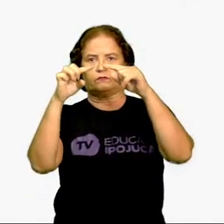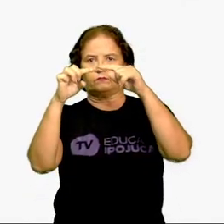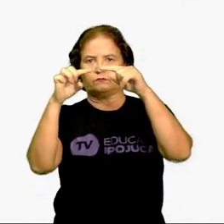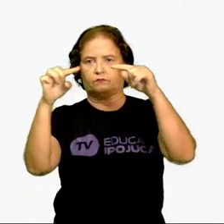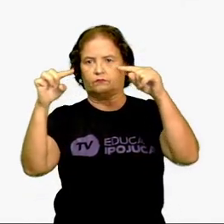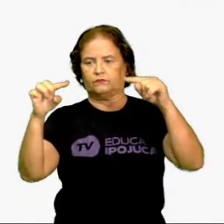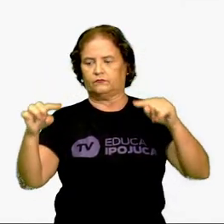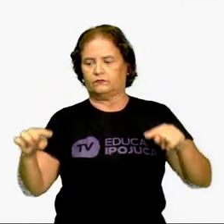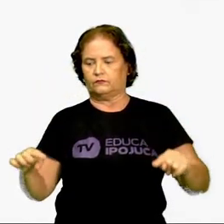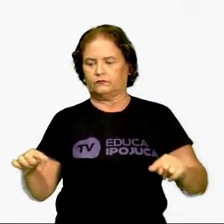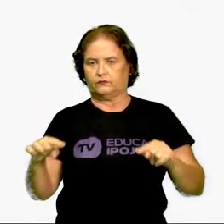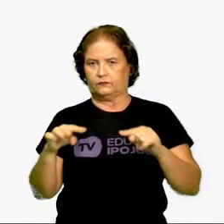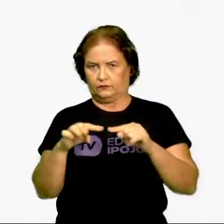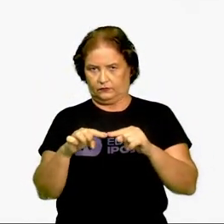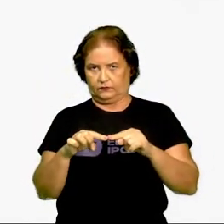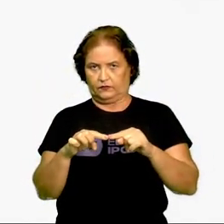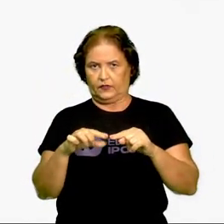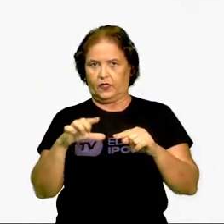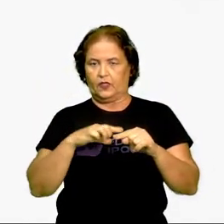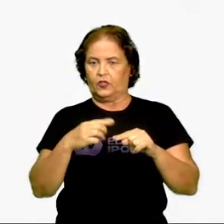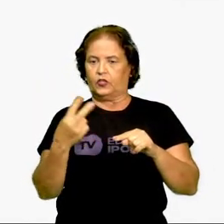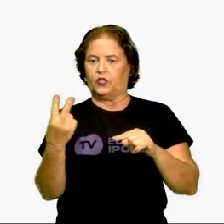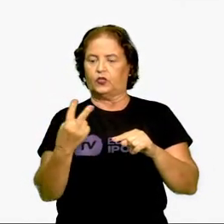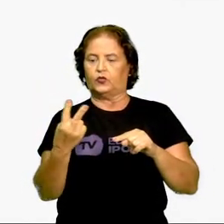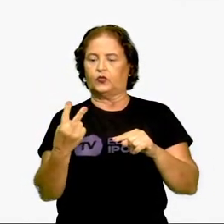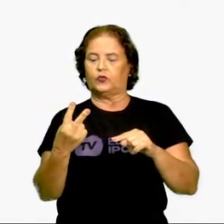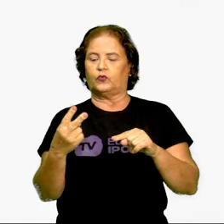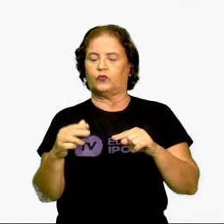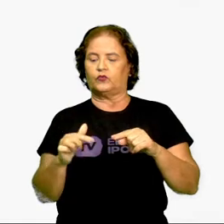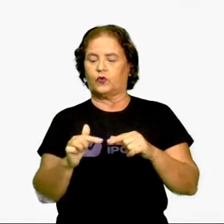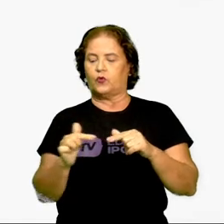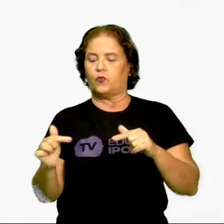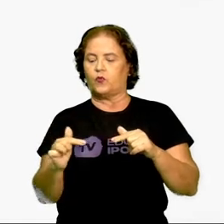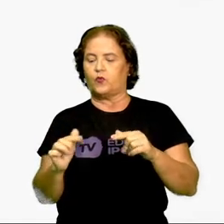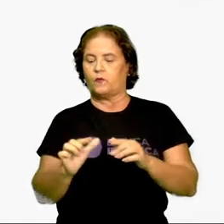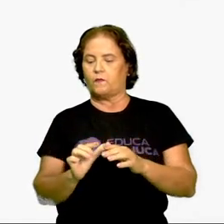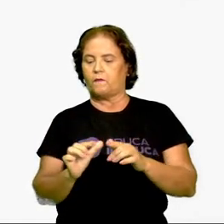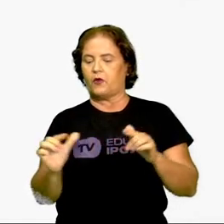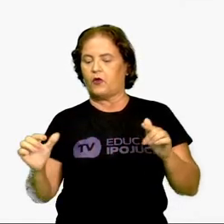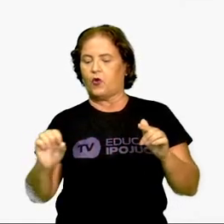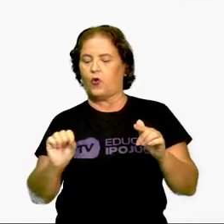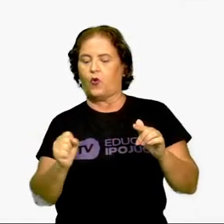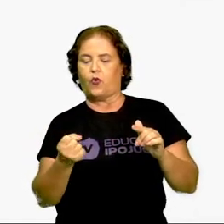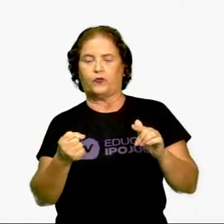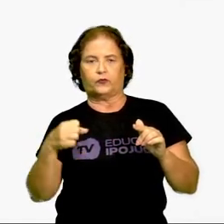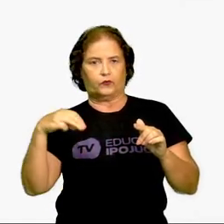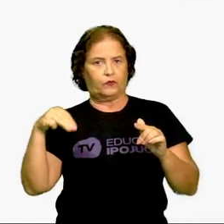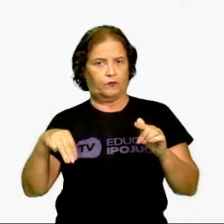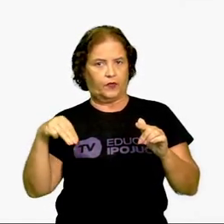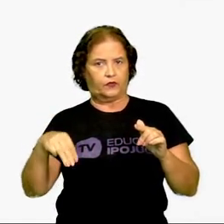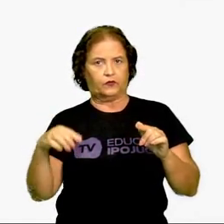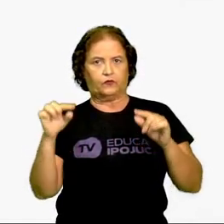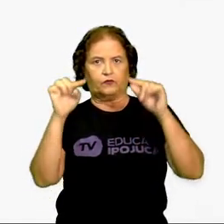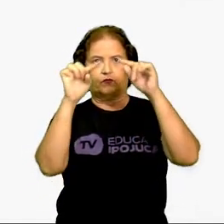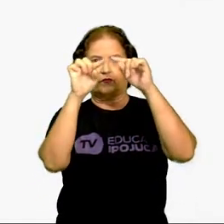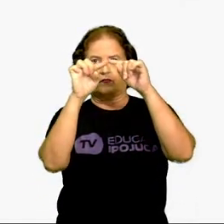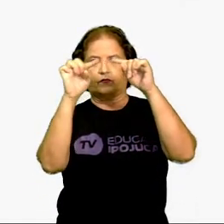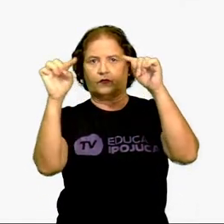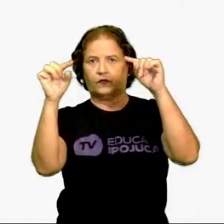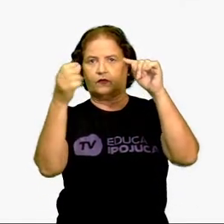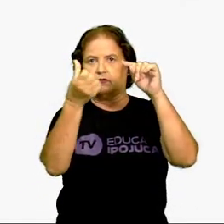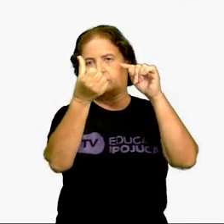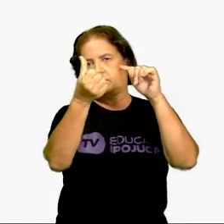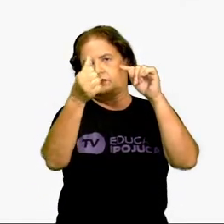como base, o trapézio tem duas bases. Uma base maior, coloquei 8 metros, e uma base menor,